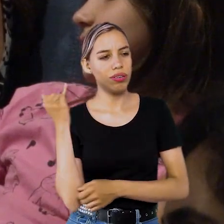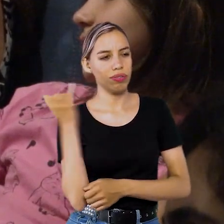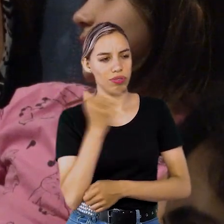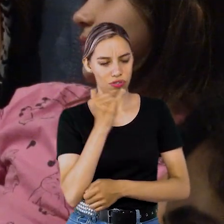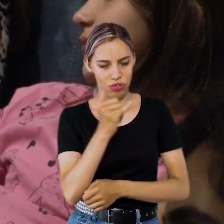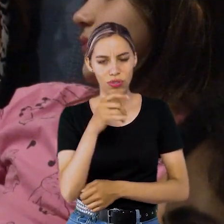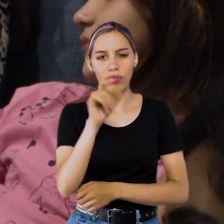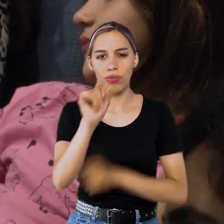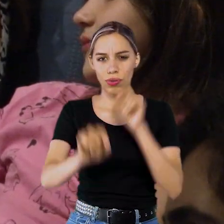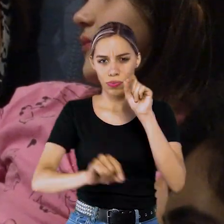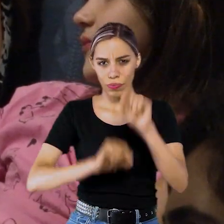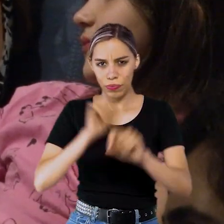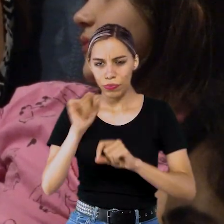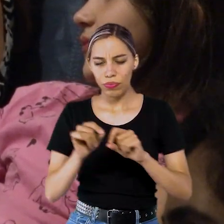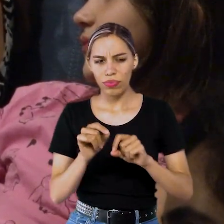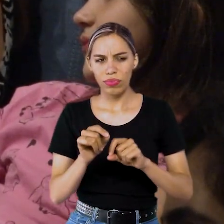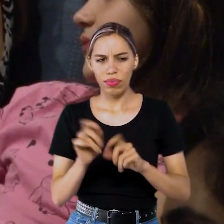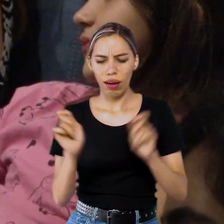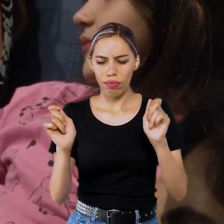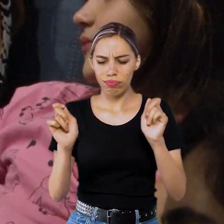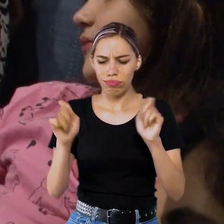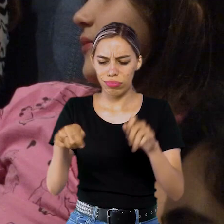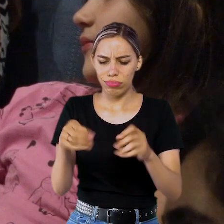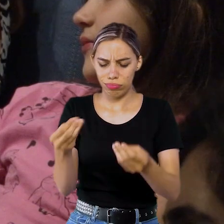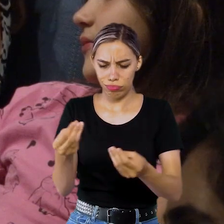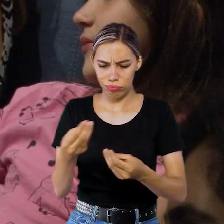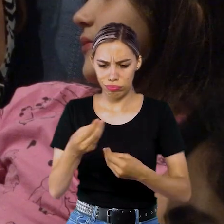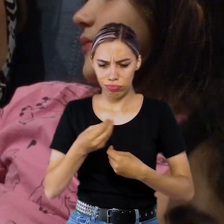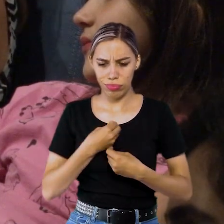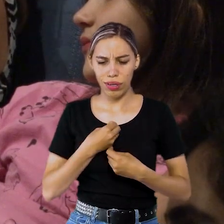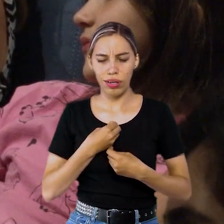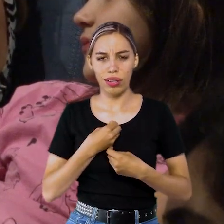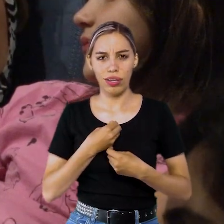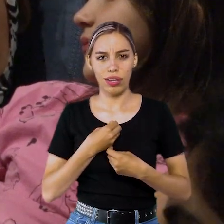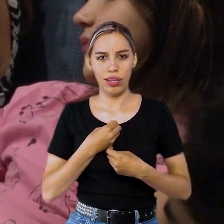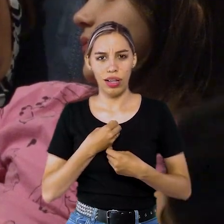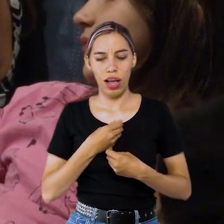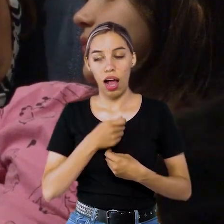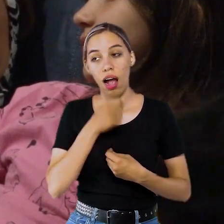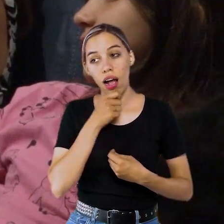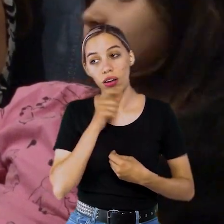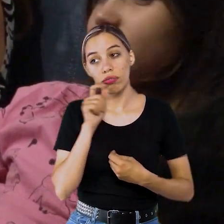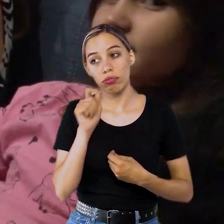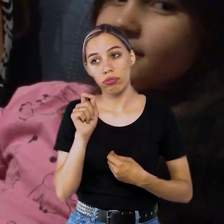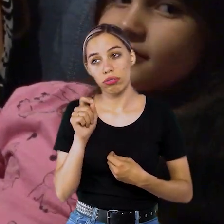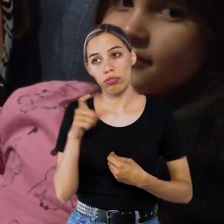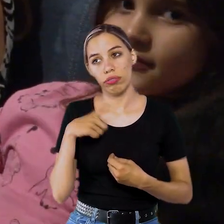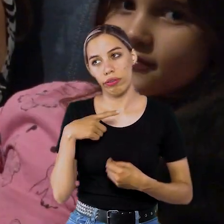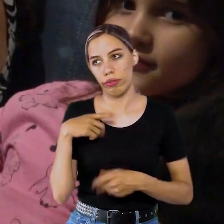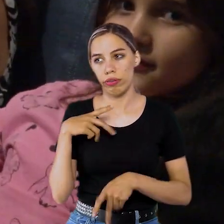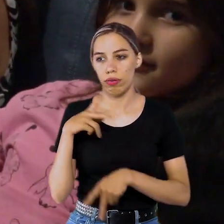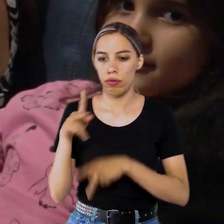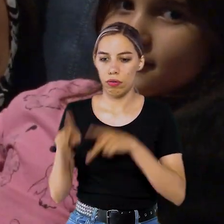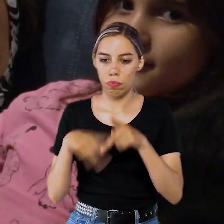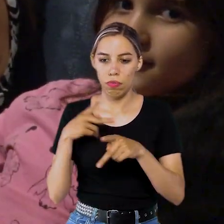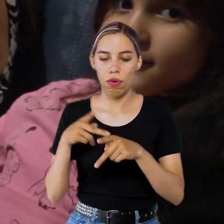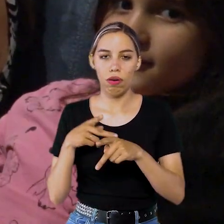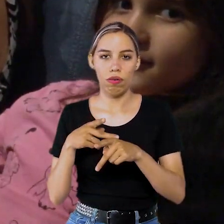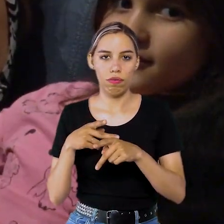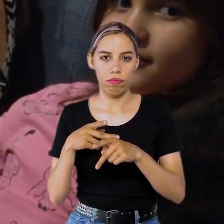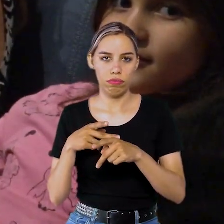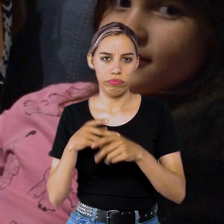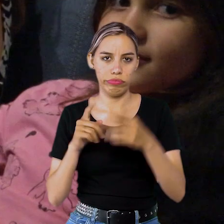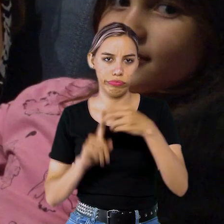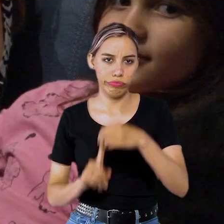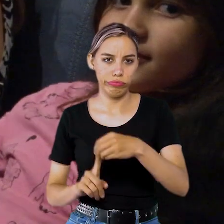pouquinho da potência que isso traz também para as escolas, ainda que incipiente, ainda que num grupo privilegiado, por ser privado, mas